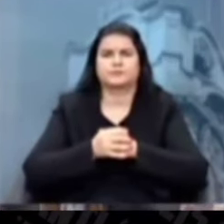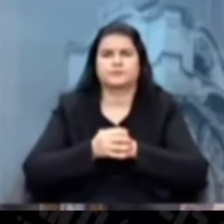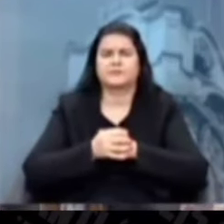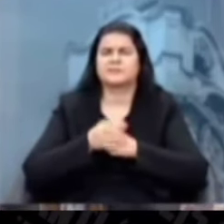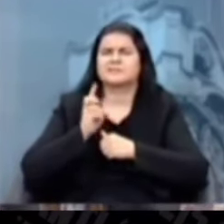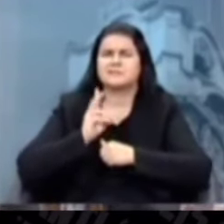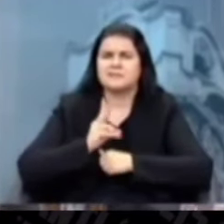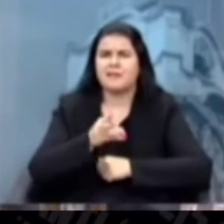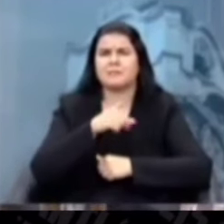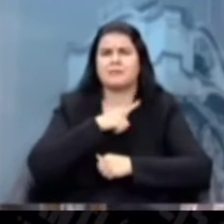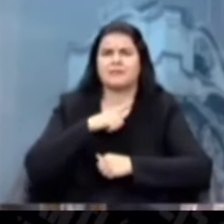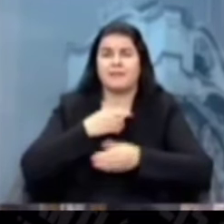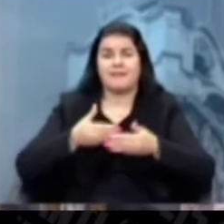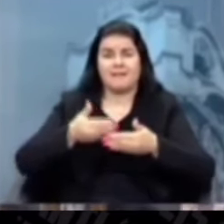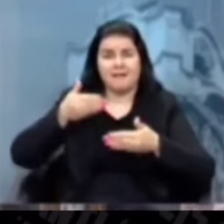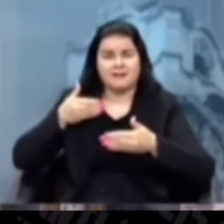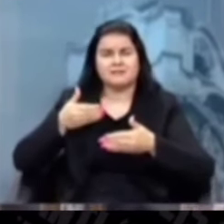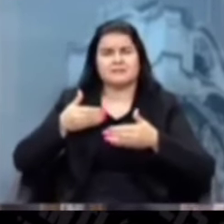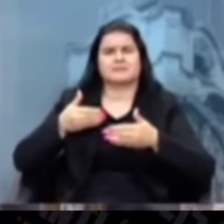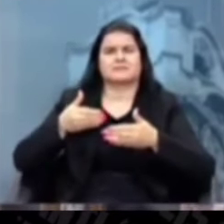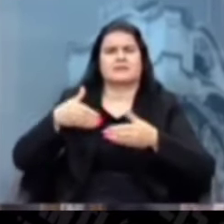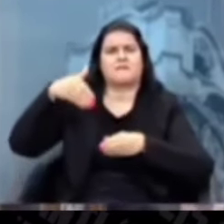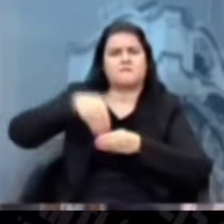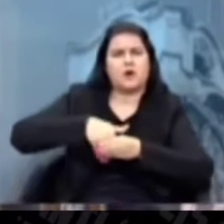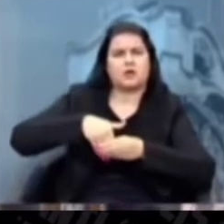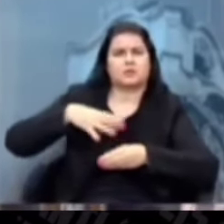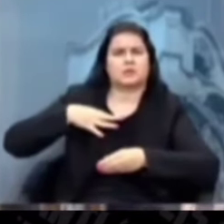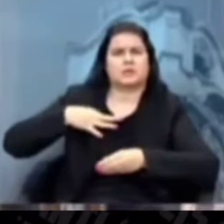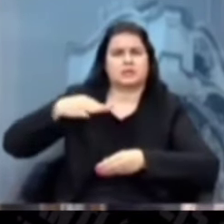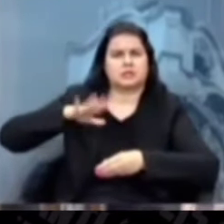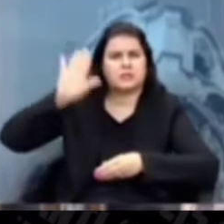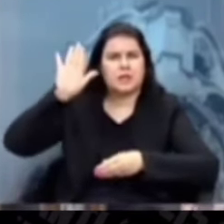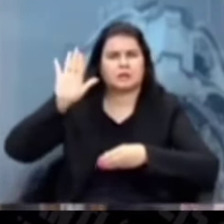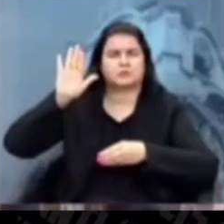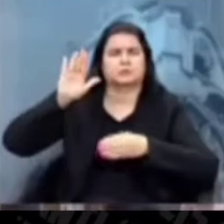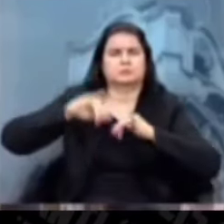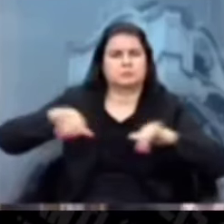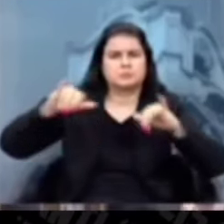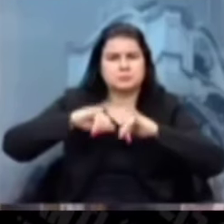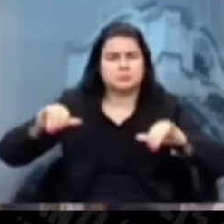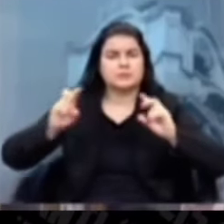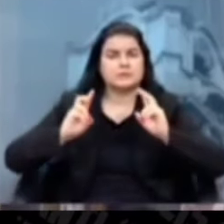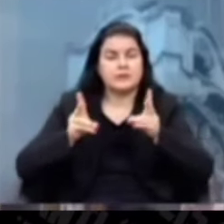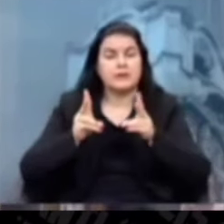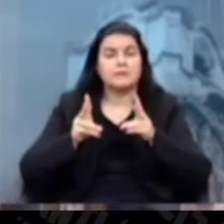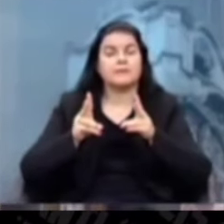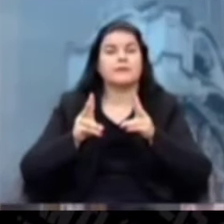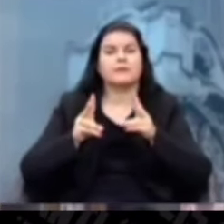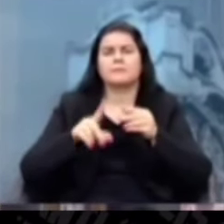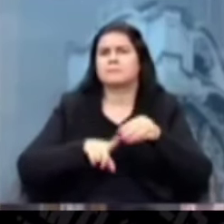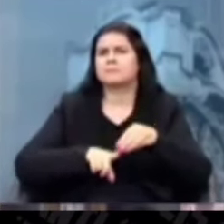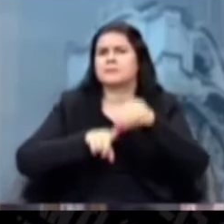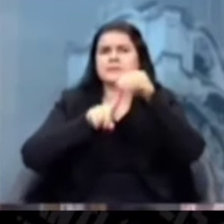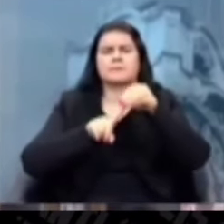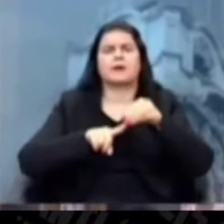campanha eleitoral, saúde, segurança e educação são os pontos centrais de todo o